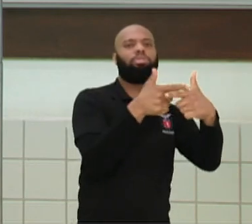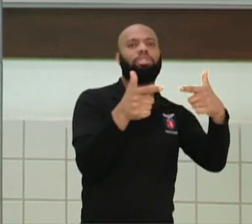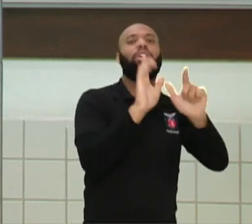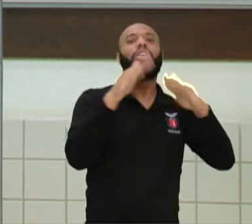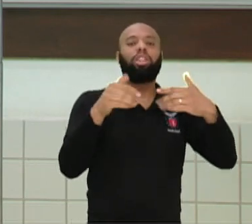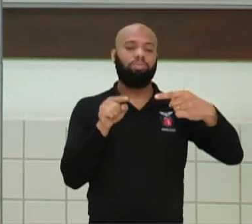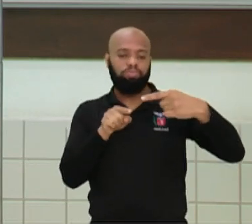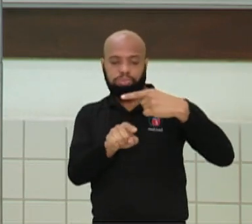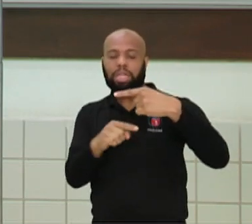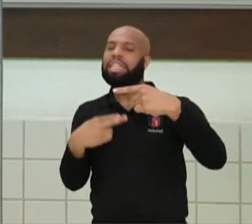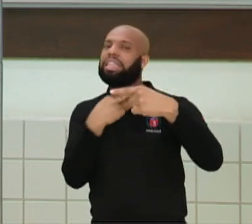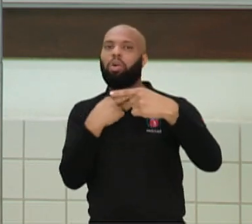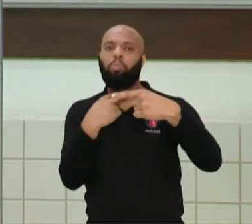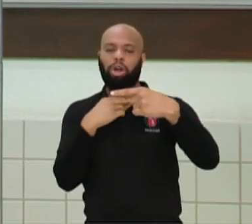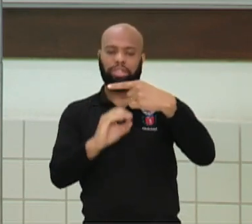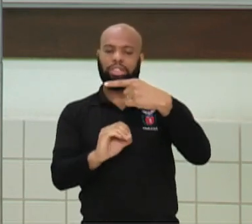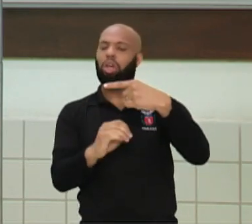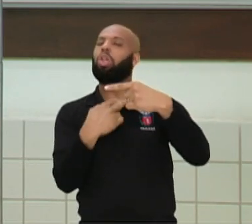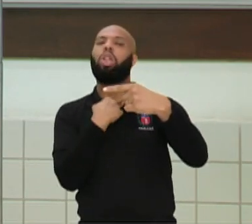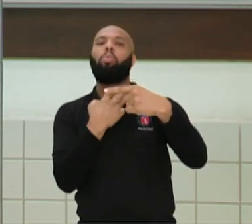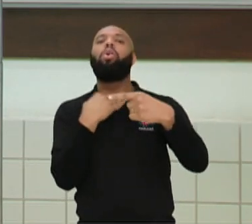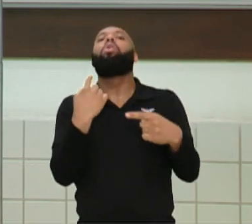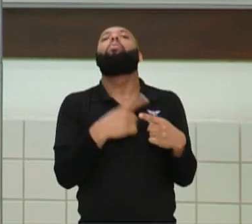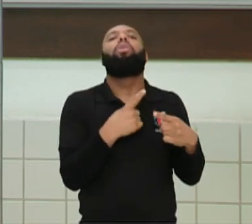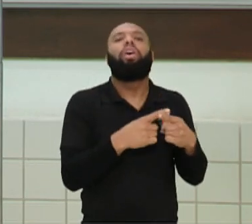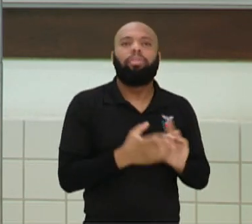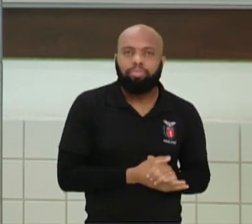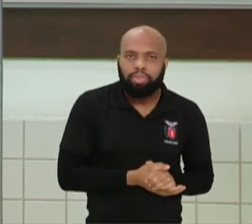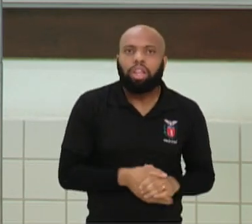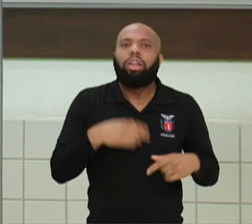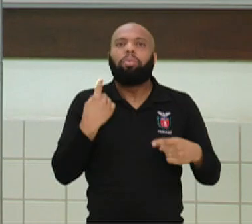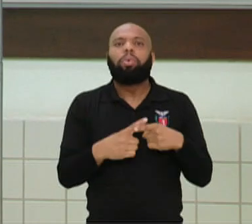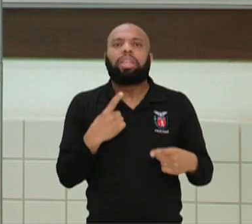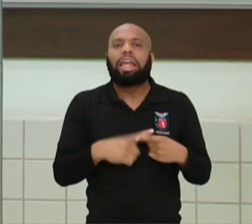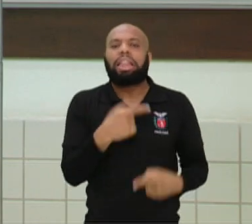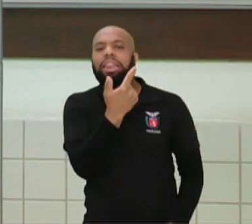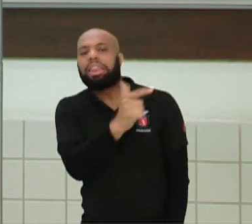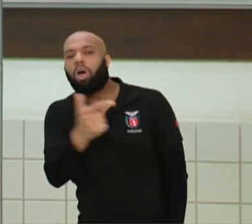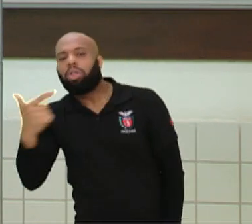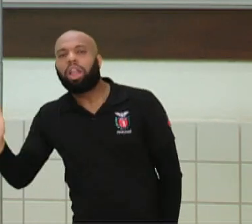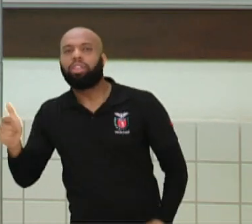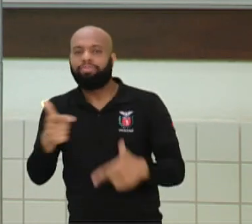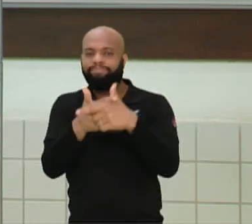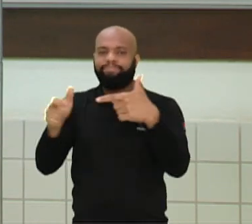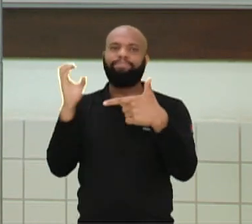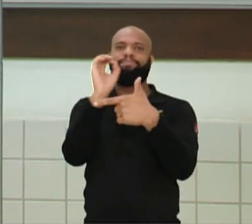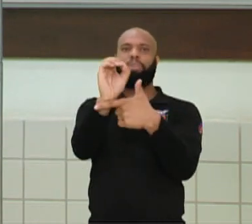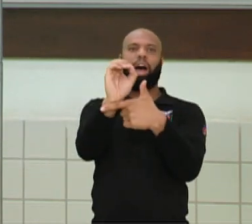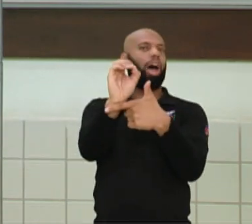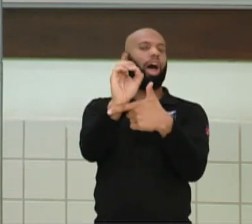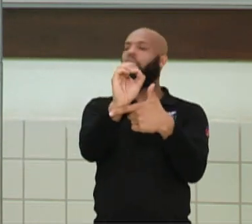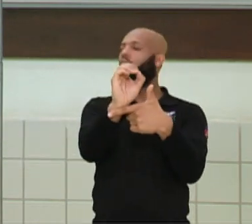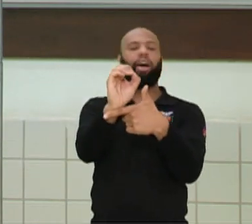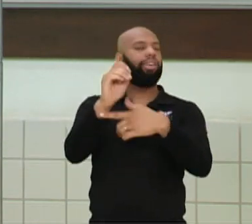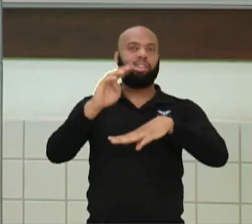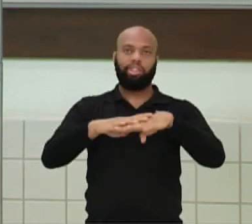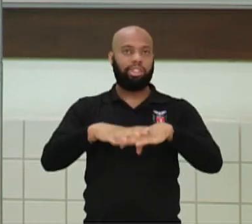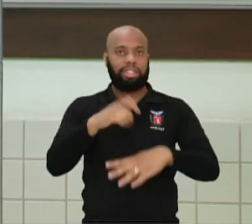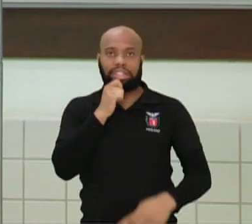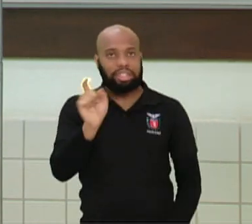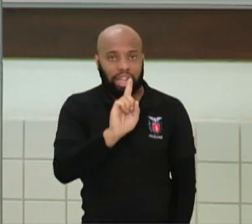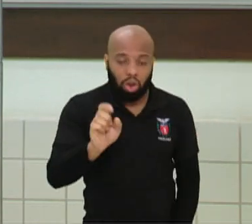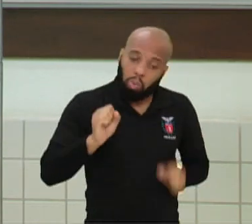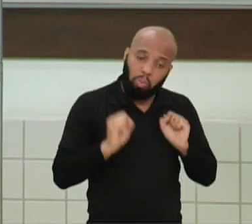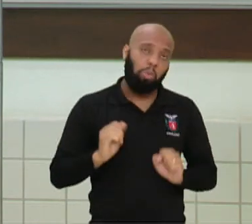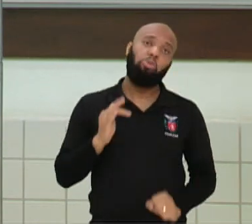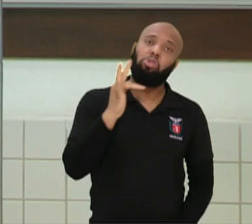denominador não pode ser zero. Por quê? Porque não existe divisão por zero na matemática. Ainda, não sei, pode